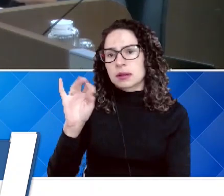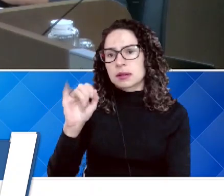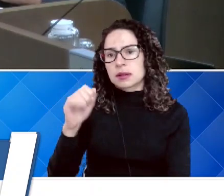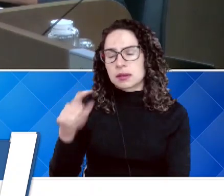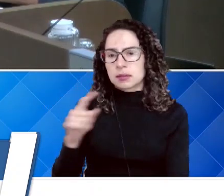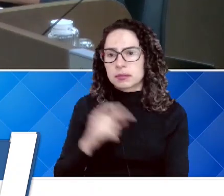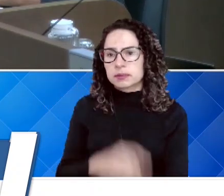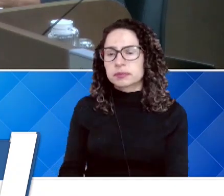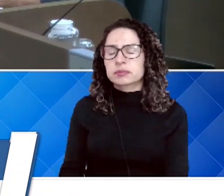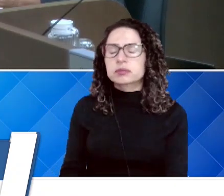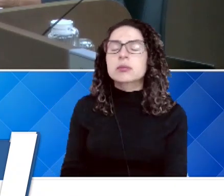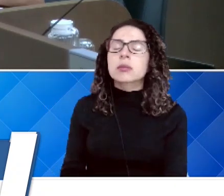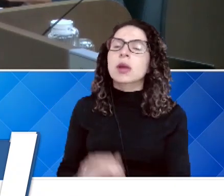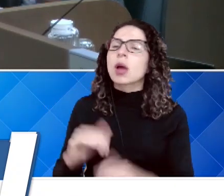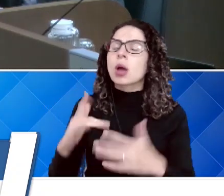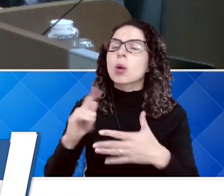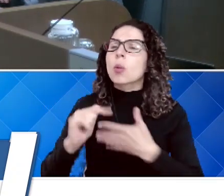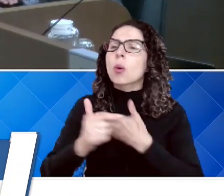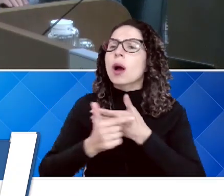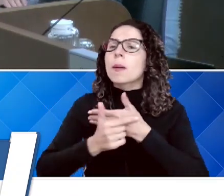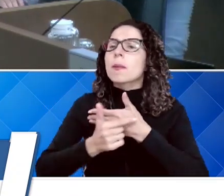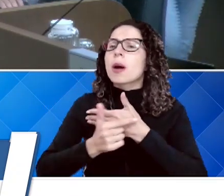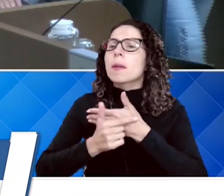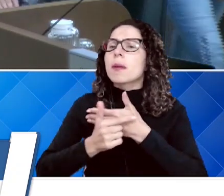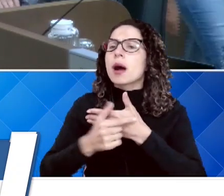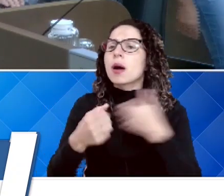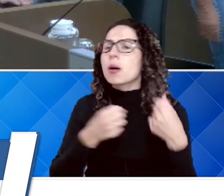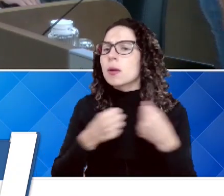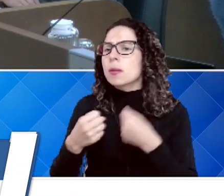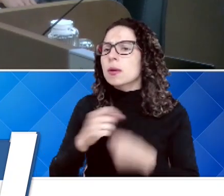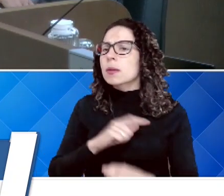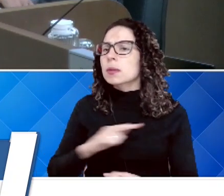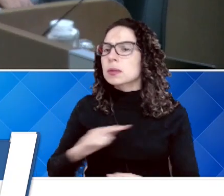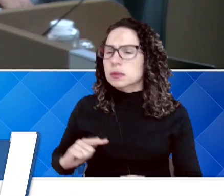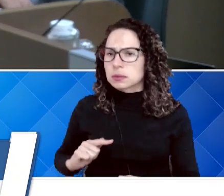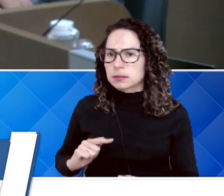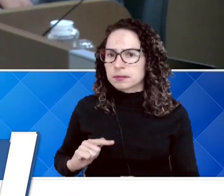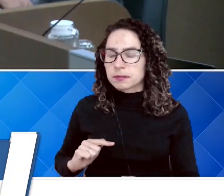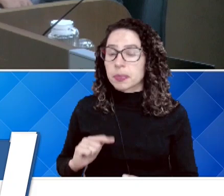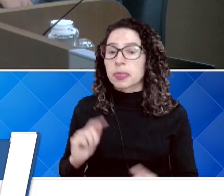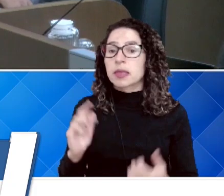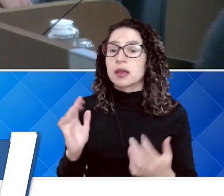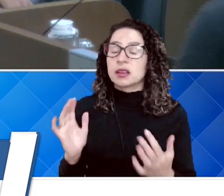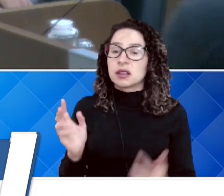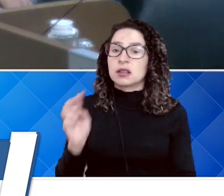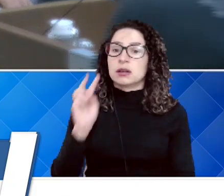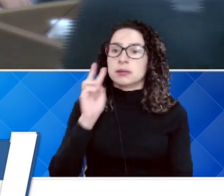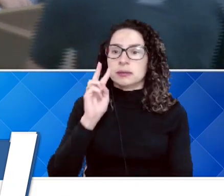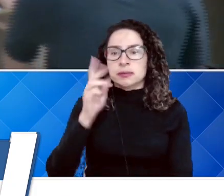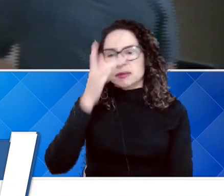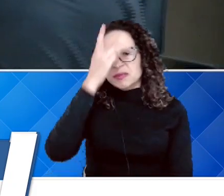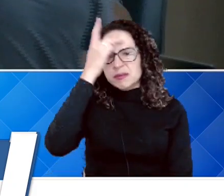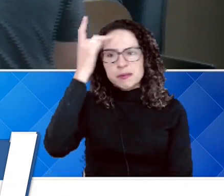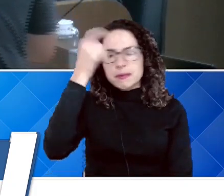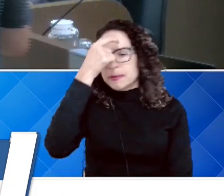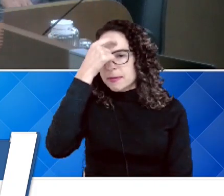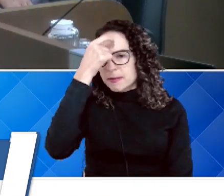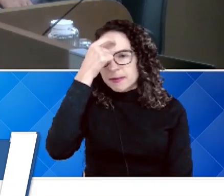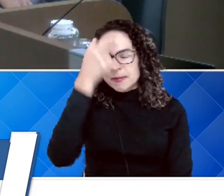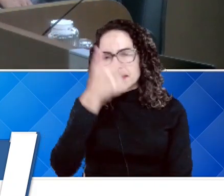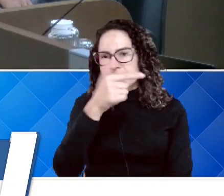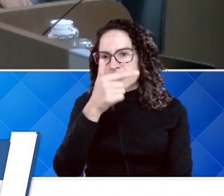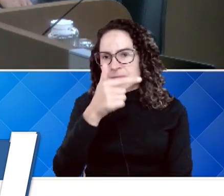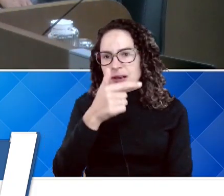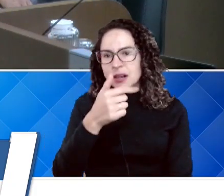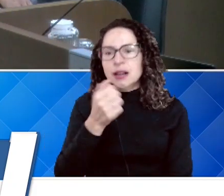Qual o papel do poder público? Já que, infelizmente, pessoas sem consciência faz